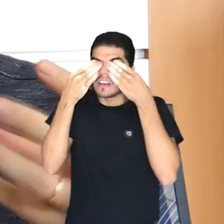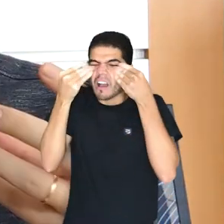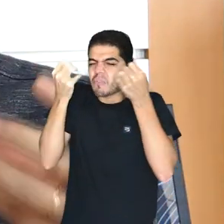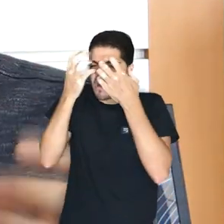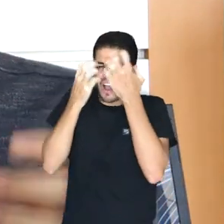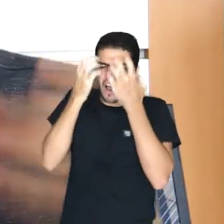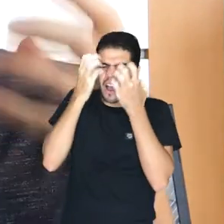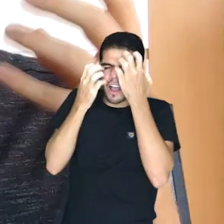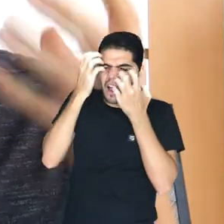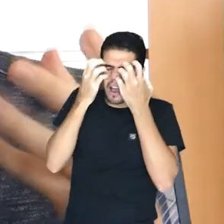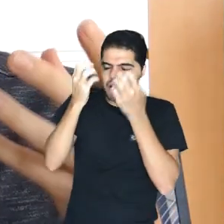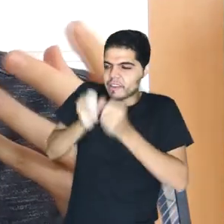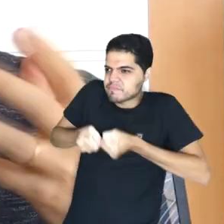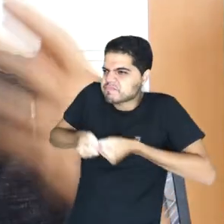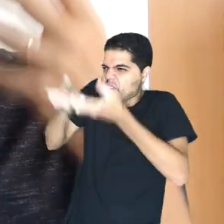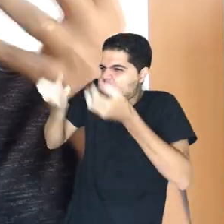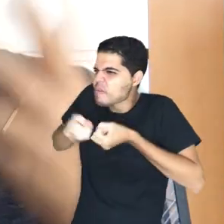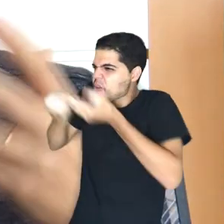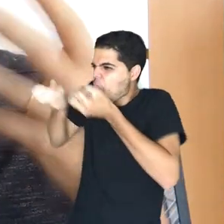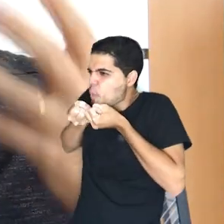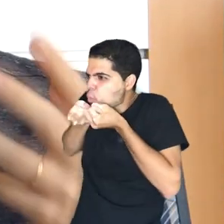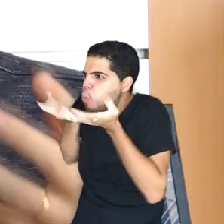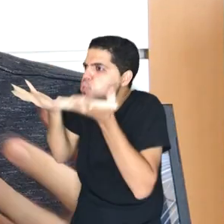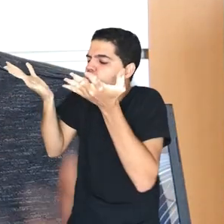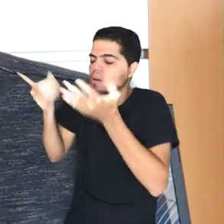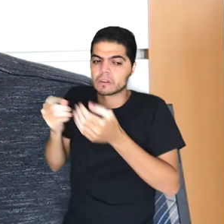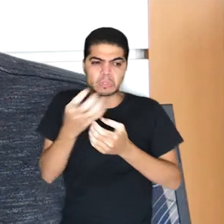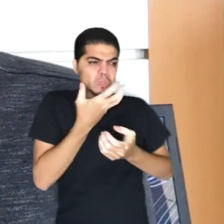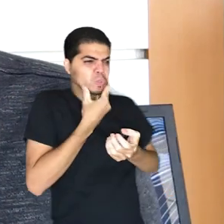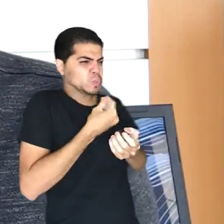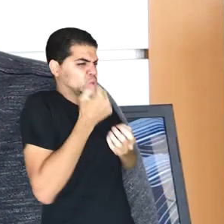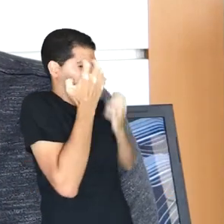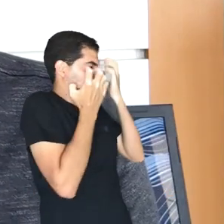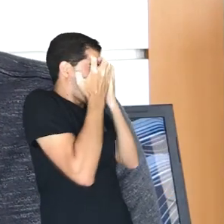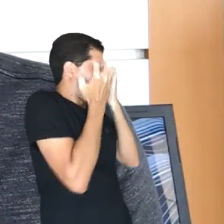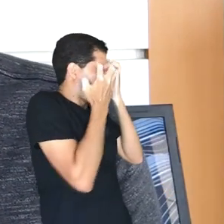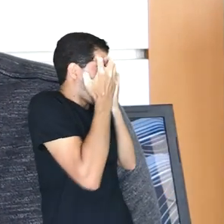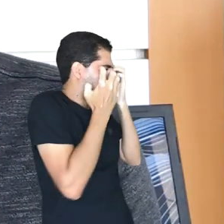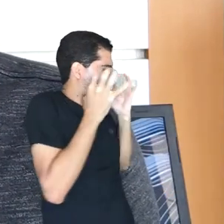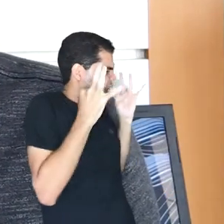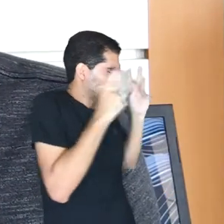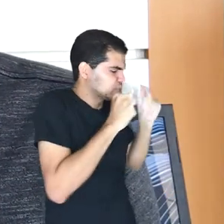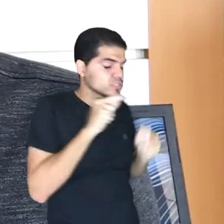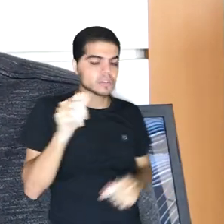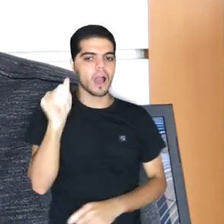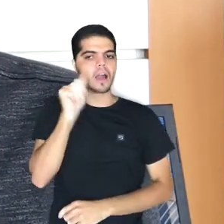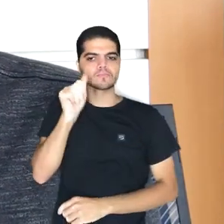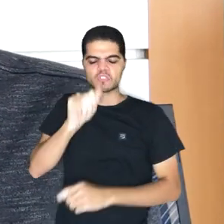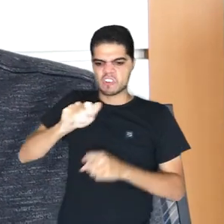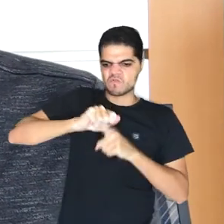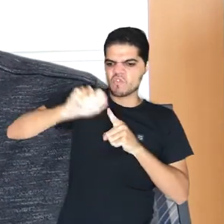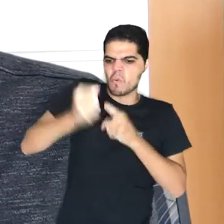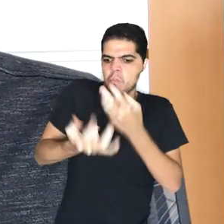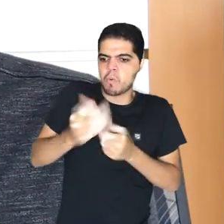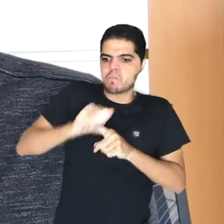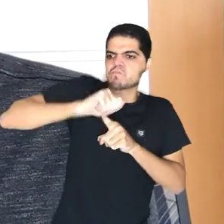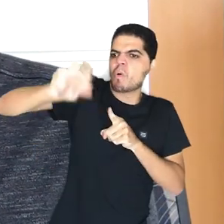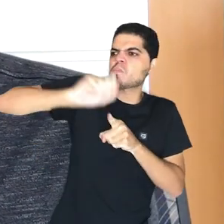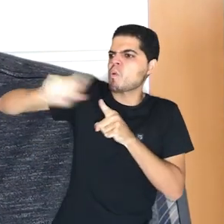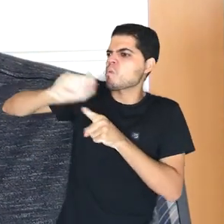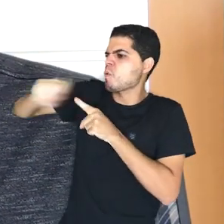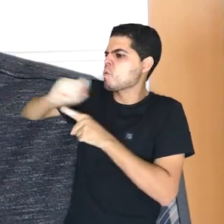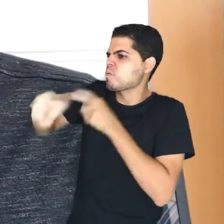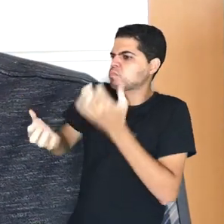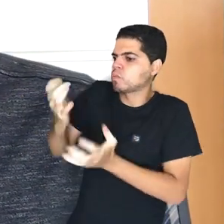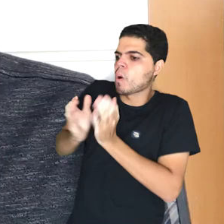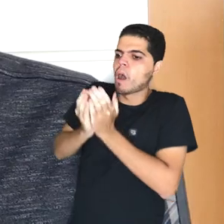olhos e coceira. E enquanto eles estavam se livrando da ardência e da coceira, elas jogaram as tochas nos navios e conseguiram atear